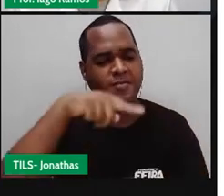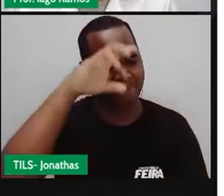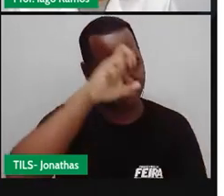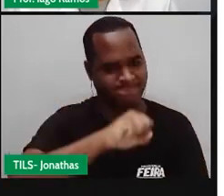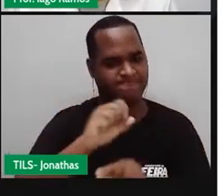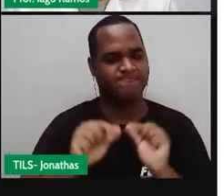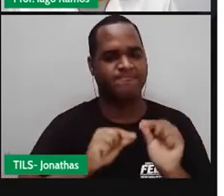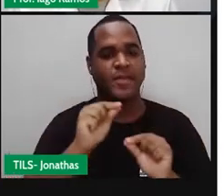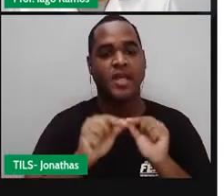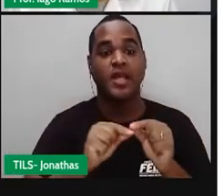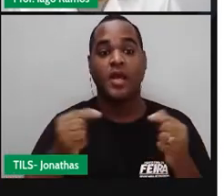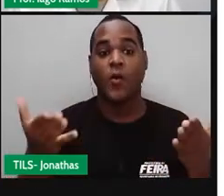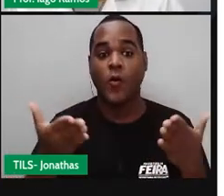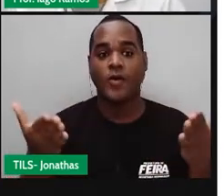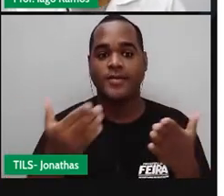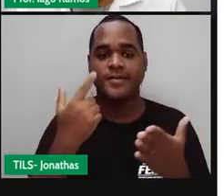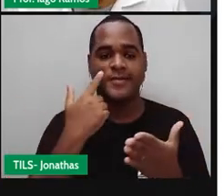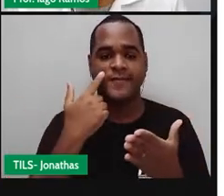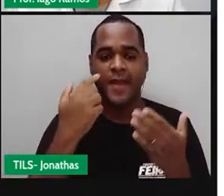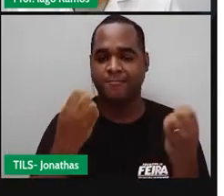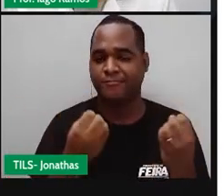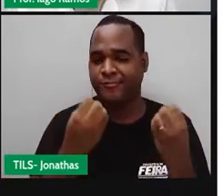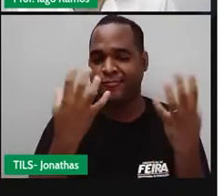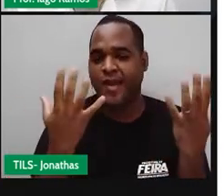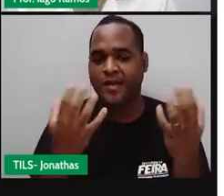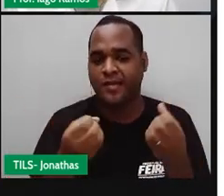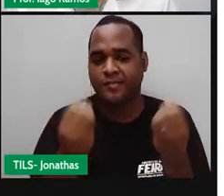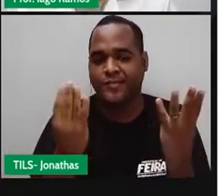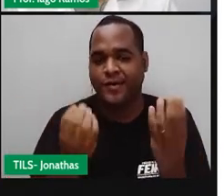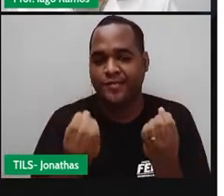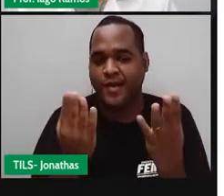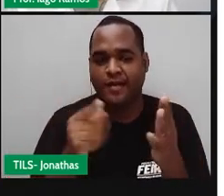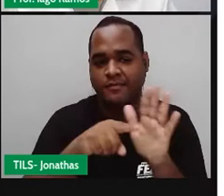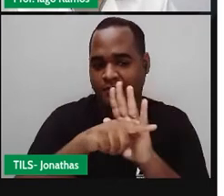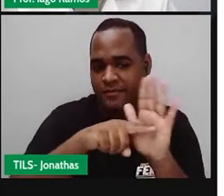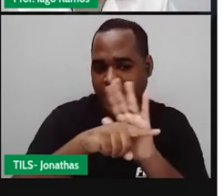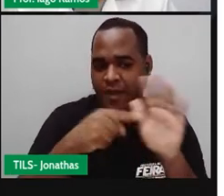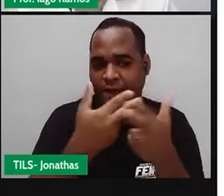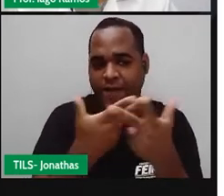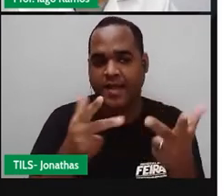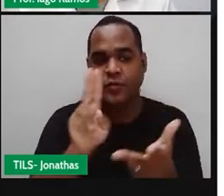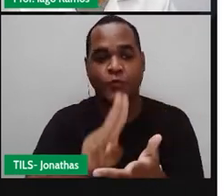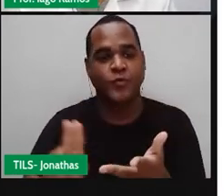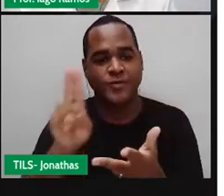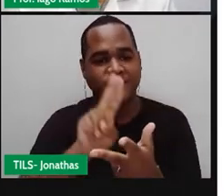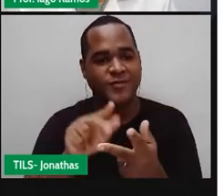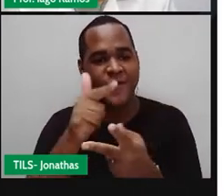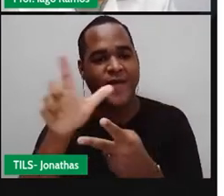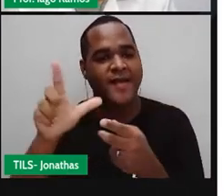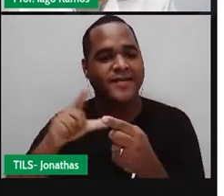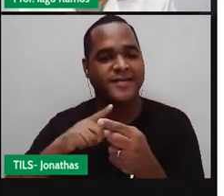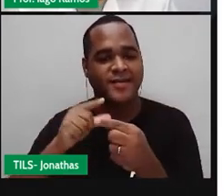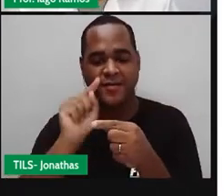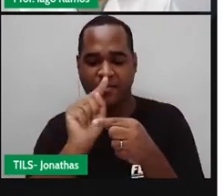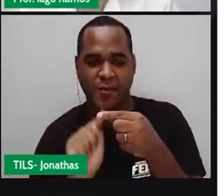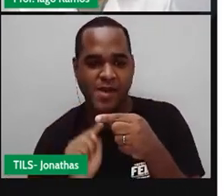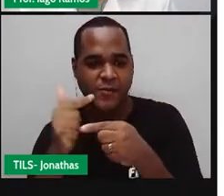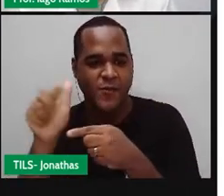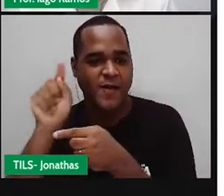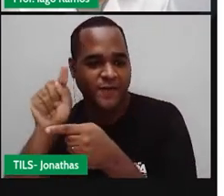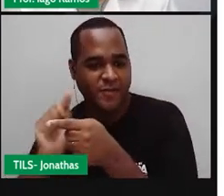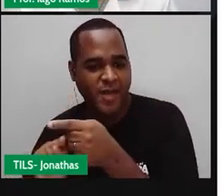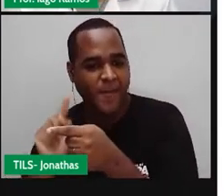bom nessa aula a gente vai explorar diferentes usos das frações certo